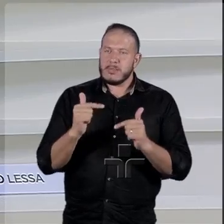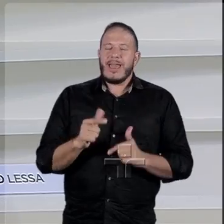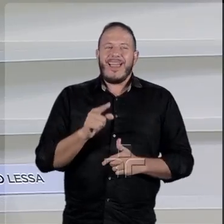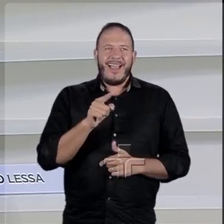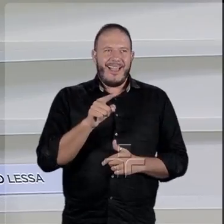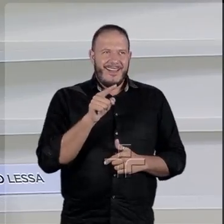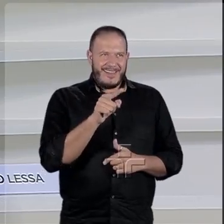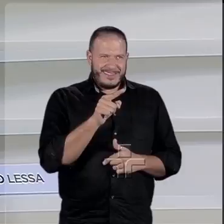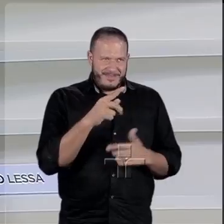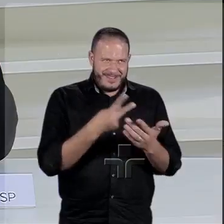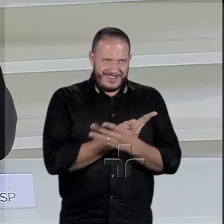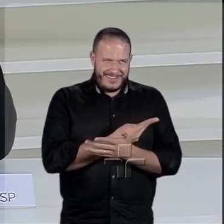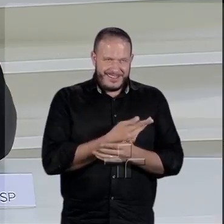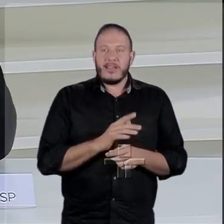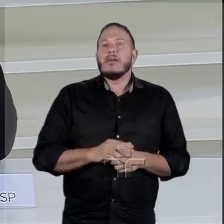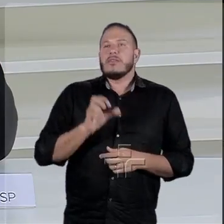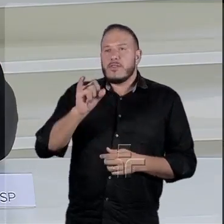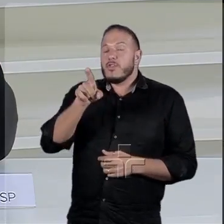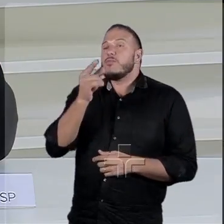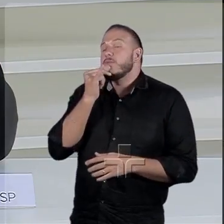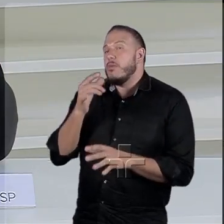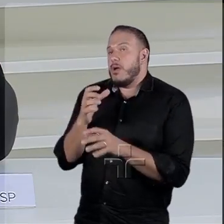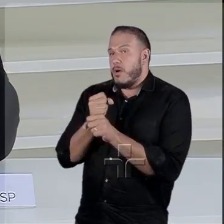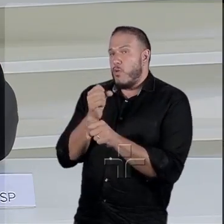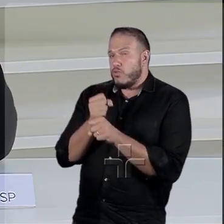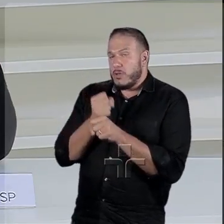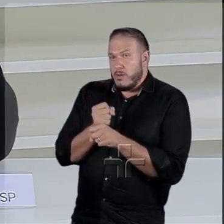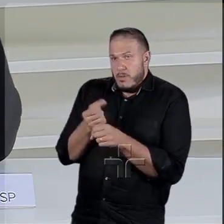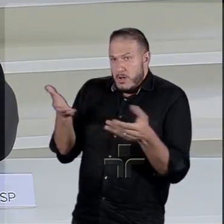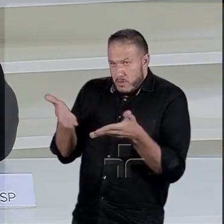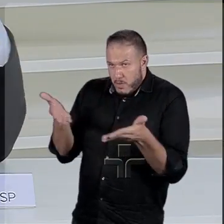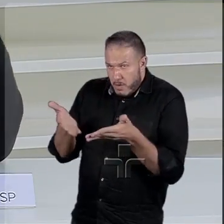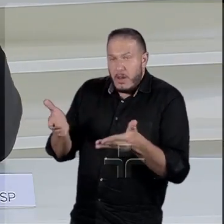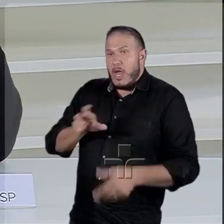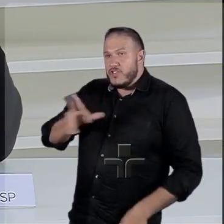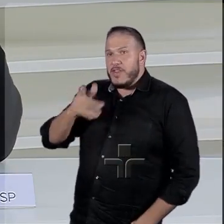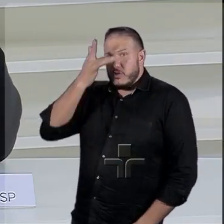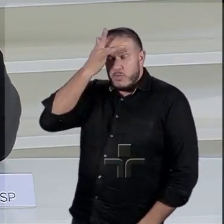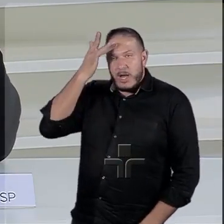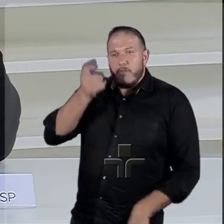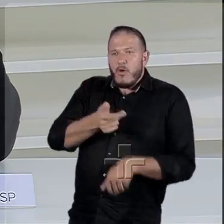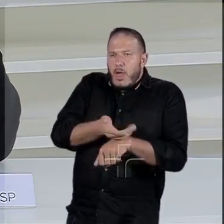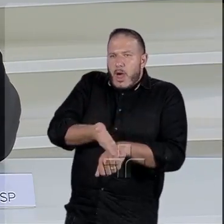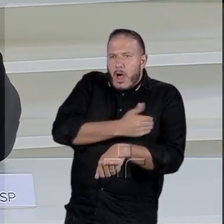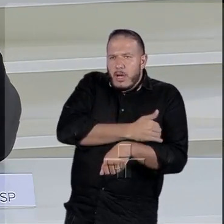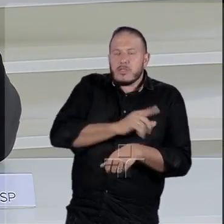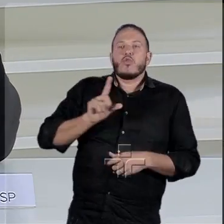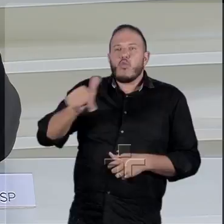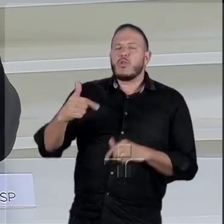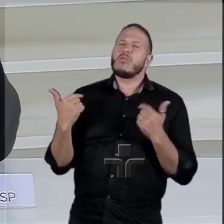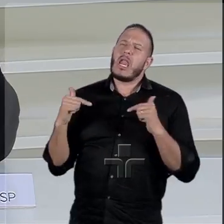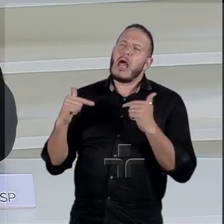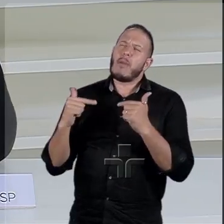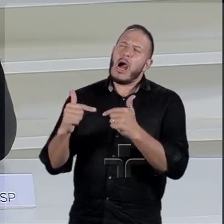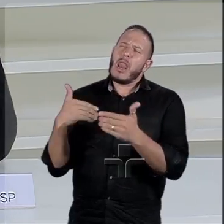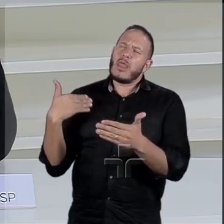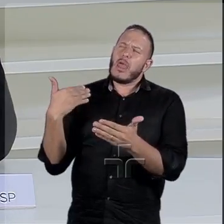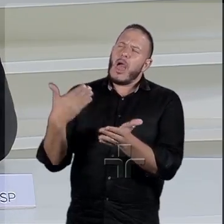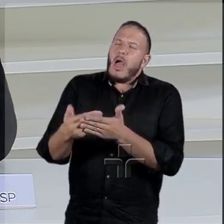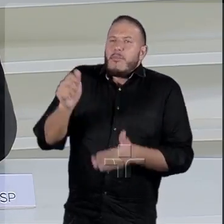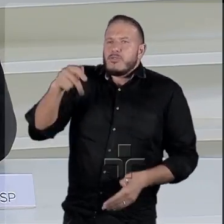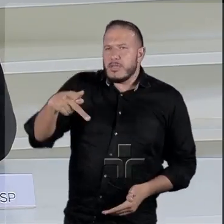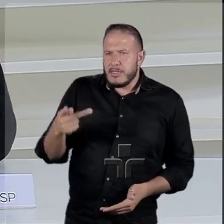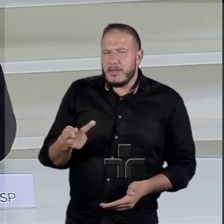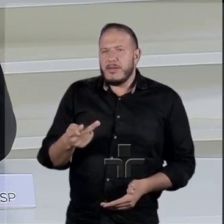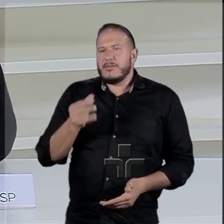errada. Se você for fazer o cálculo atuarial, é diferente de um cara que sai mais cedo e de um cara que sai bem mais tarde, né? Sobretudo